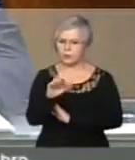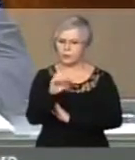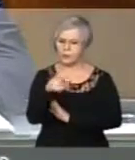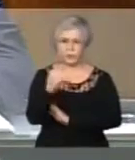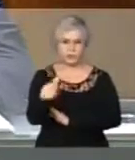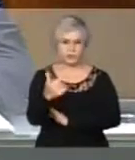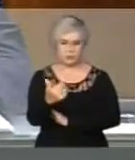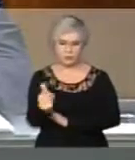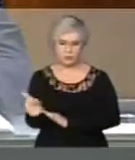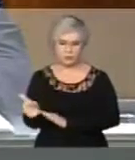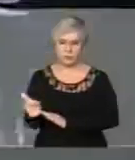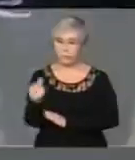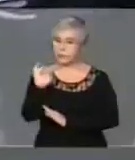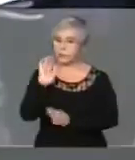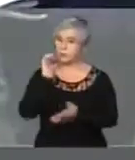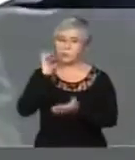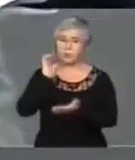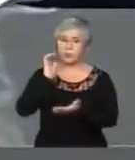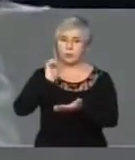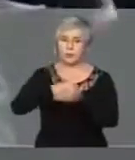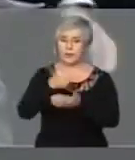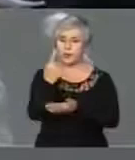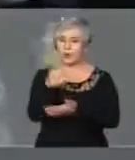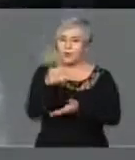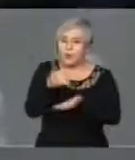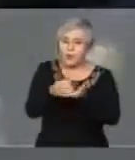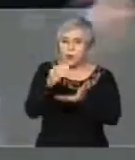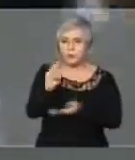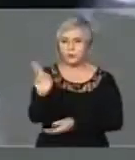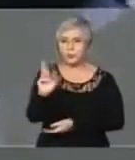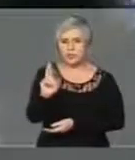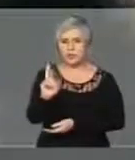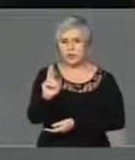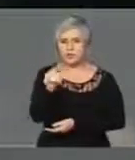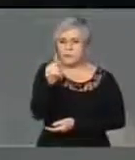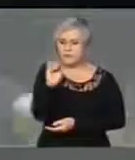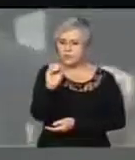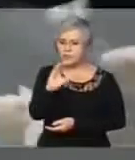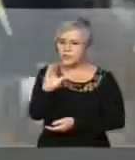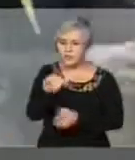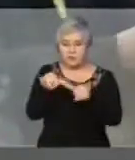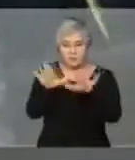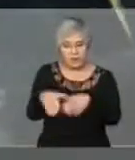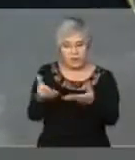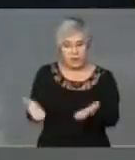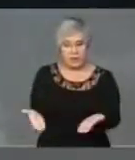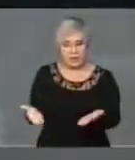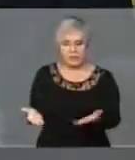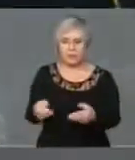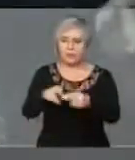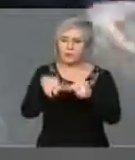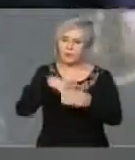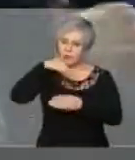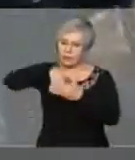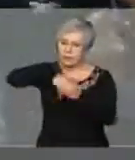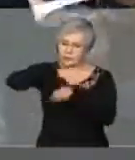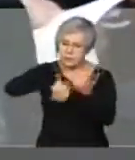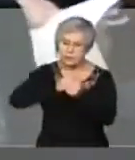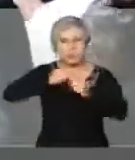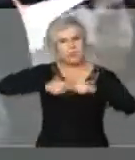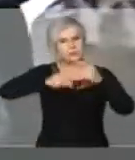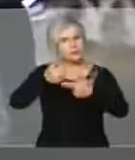um real, deixa uns 70 centavos lá, porque está inserido no